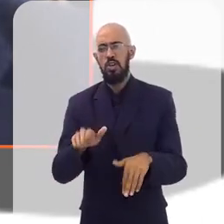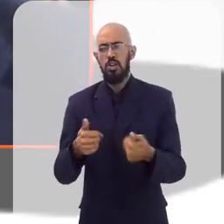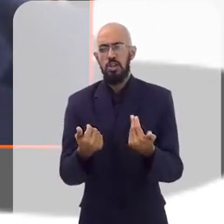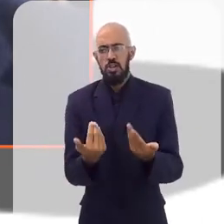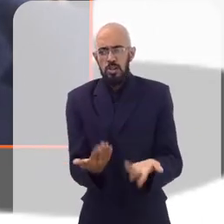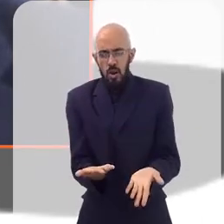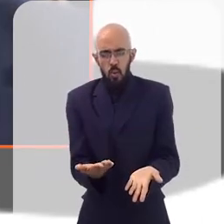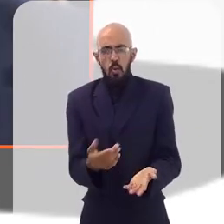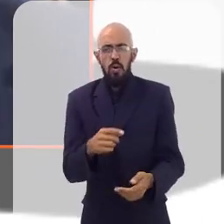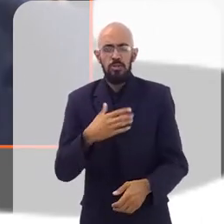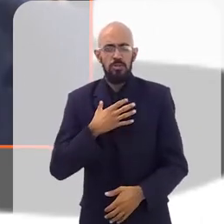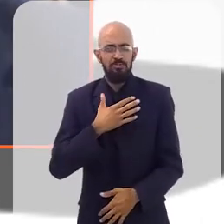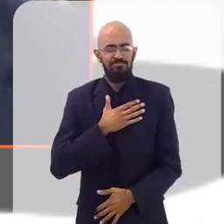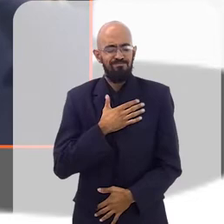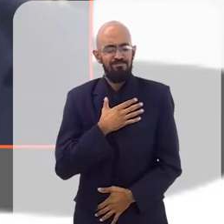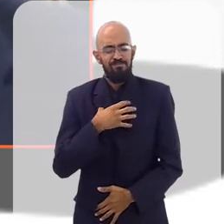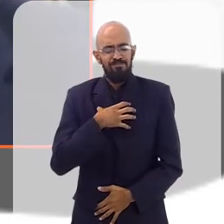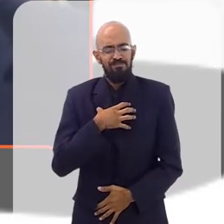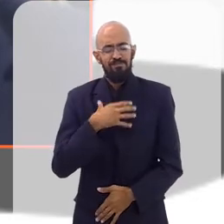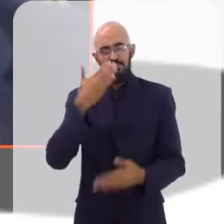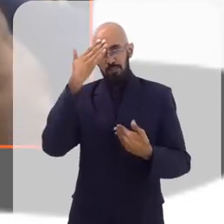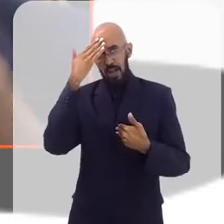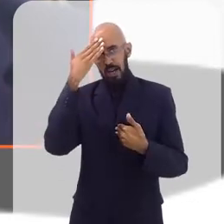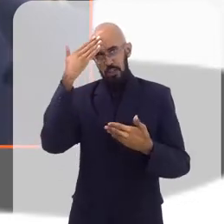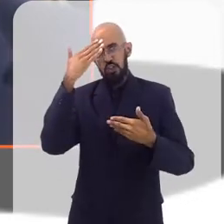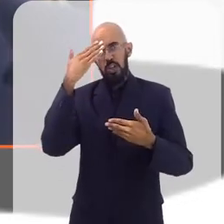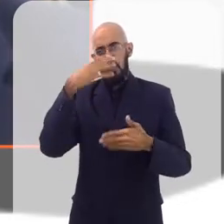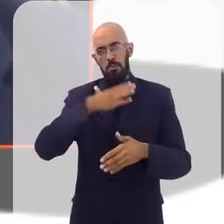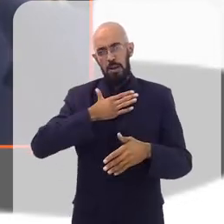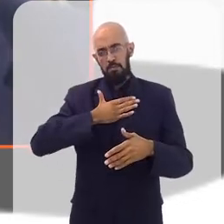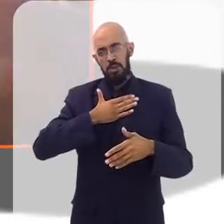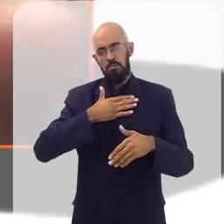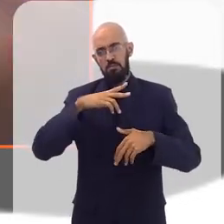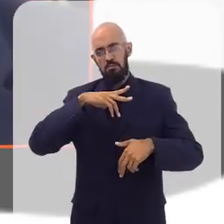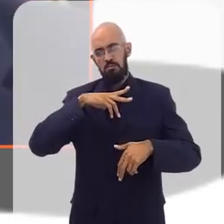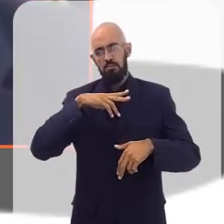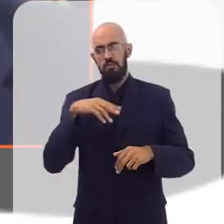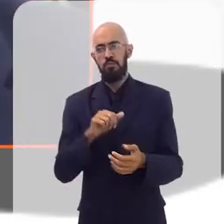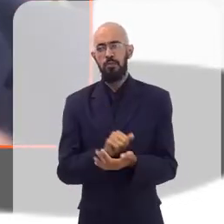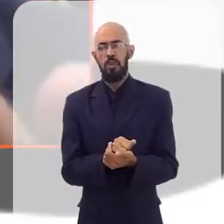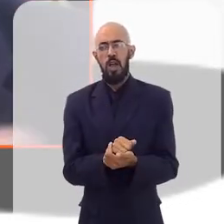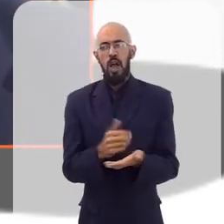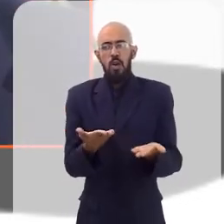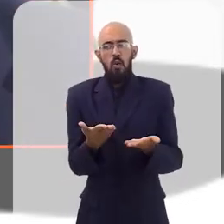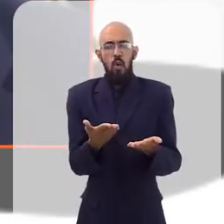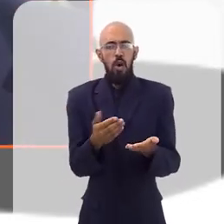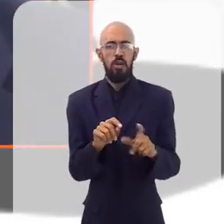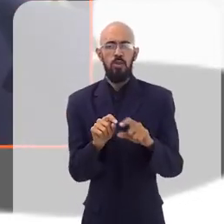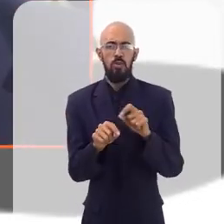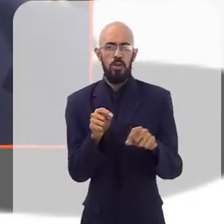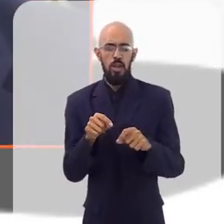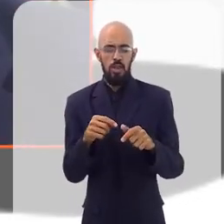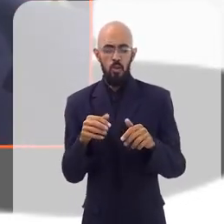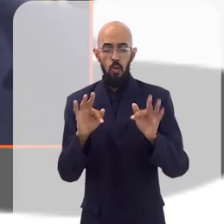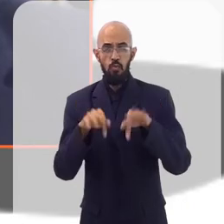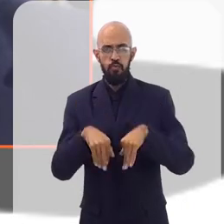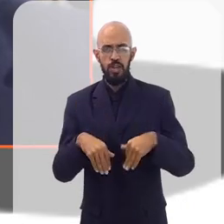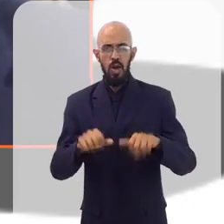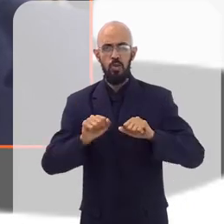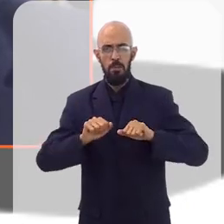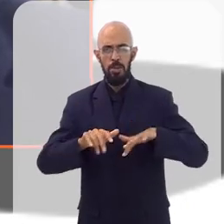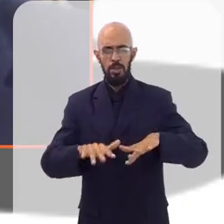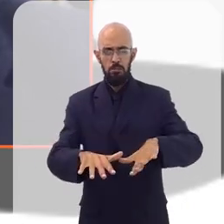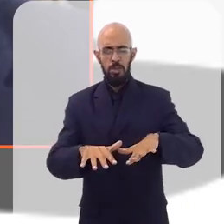Então é muito gratificante para mim agora com essa passagem dessa pandemia